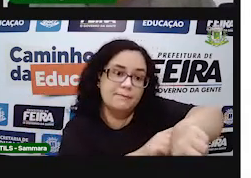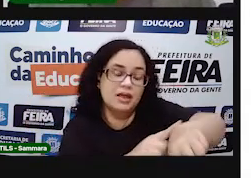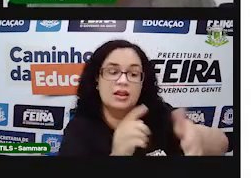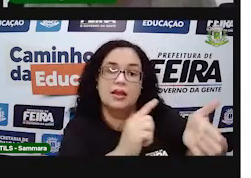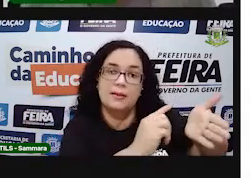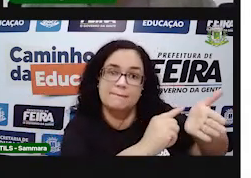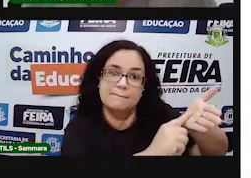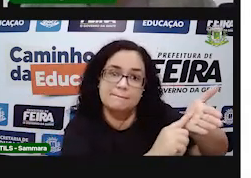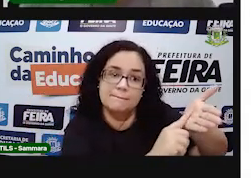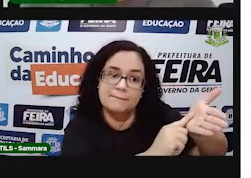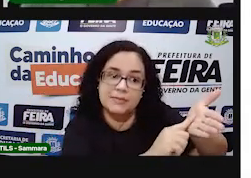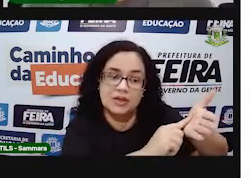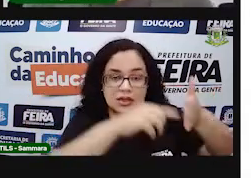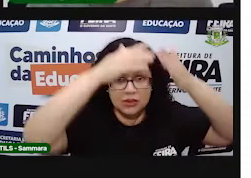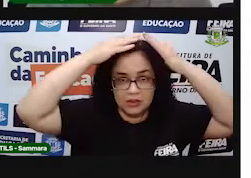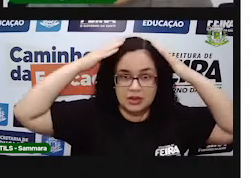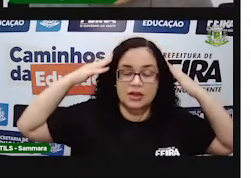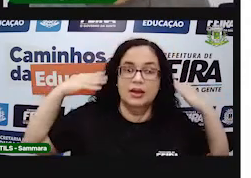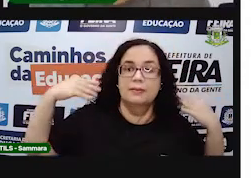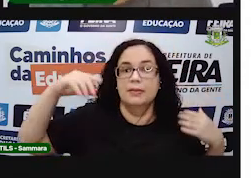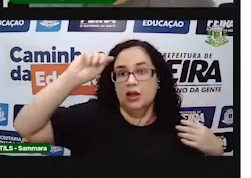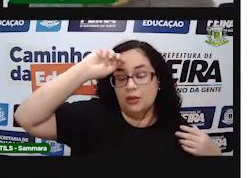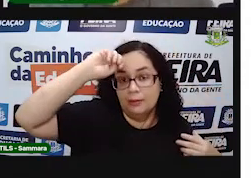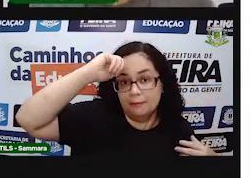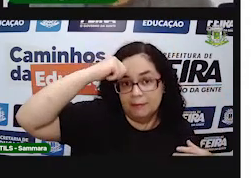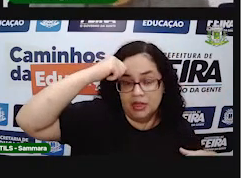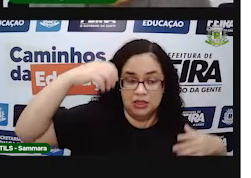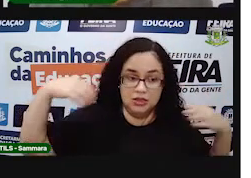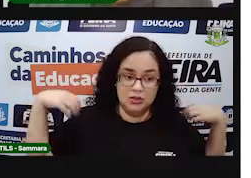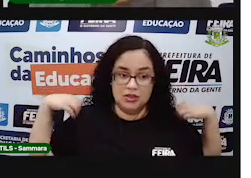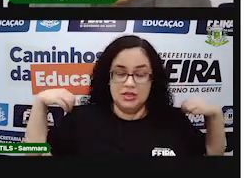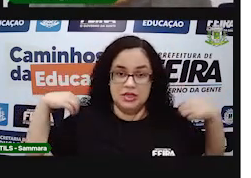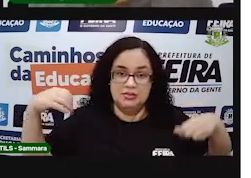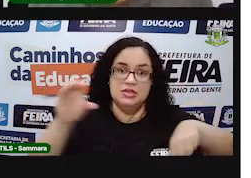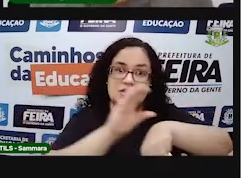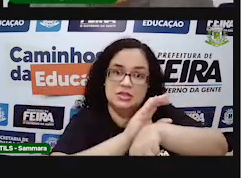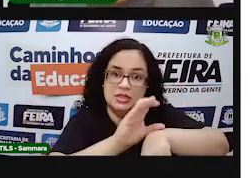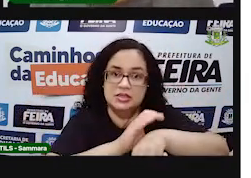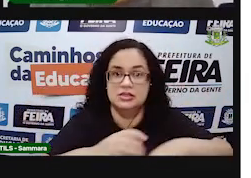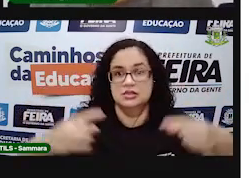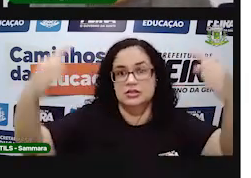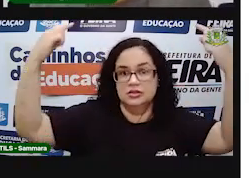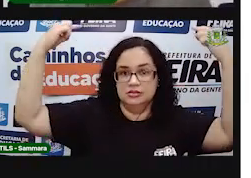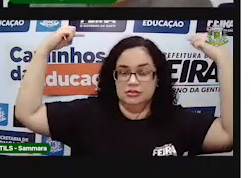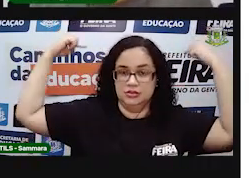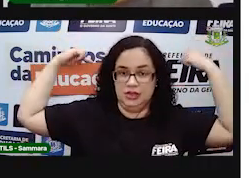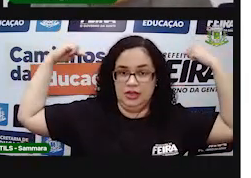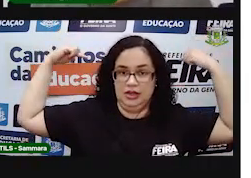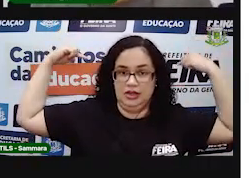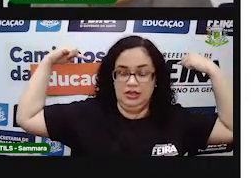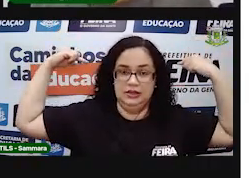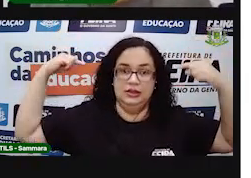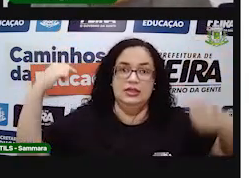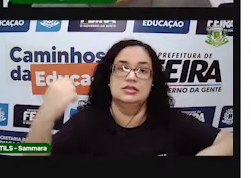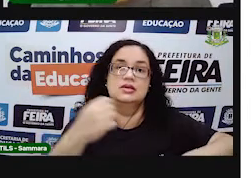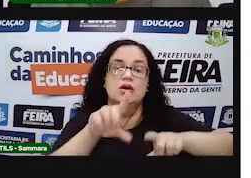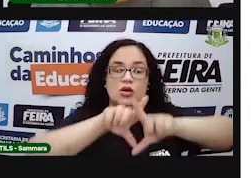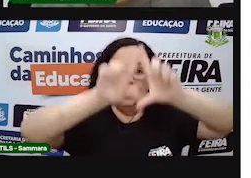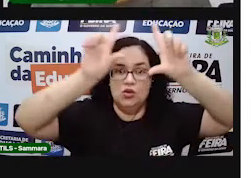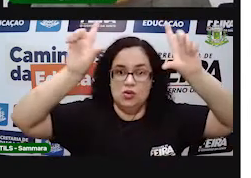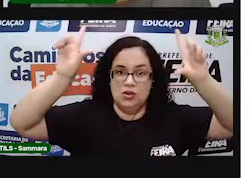preto, estou vestindo uma camisa cinza e atrás de mim o cartaz da